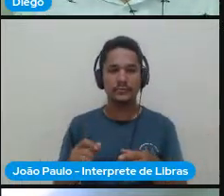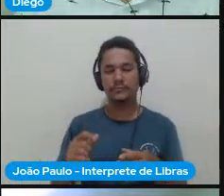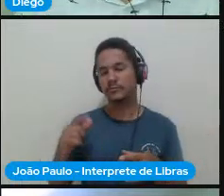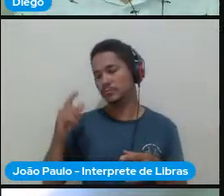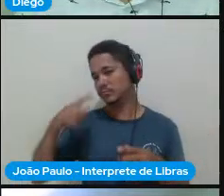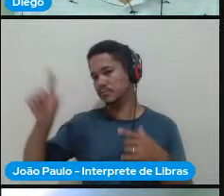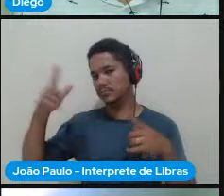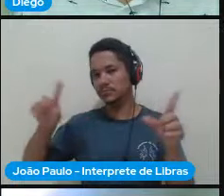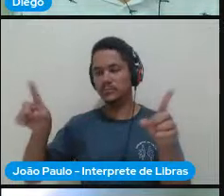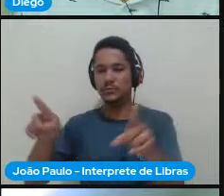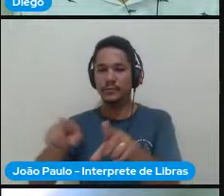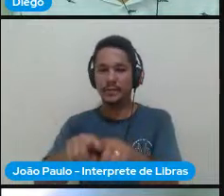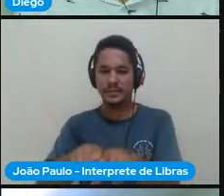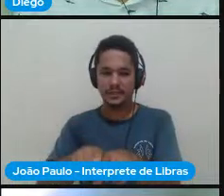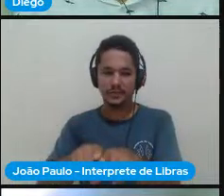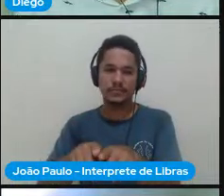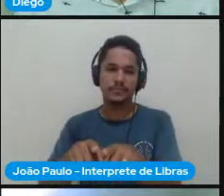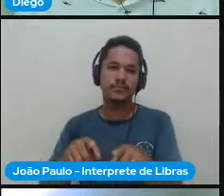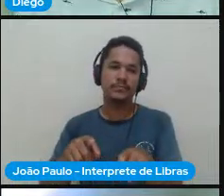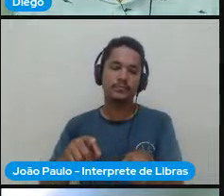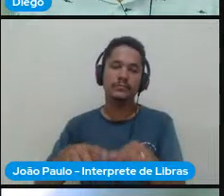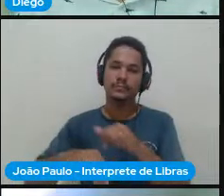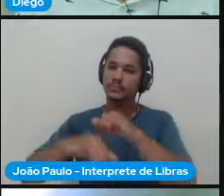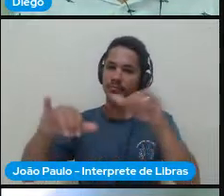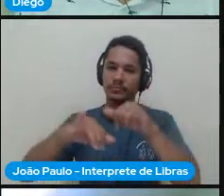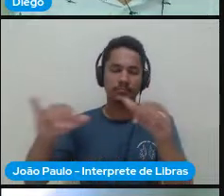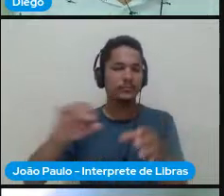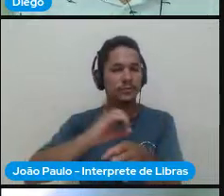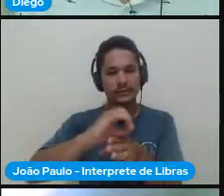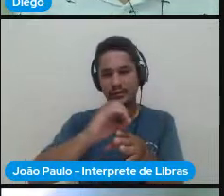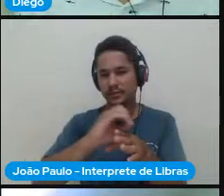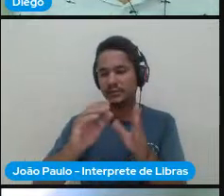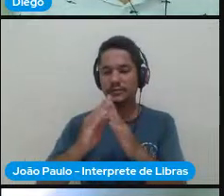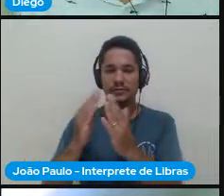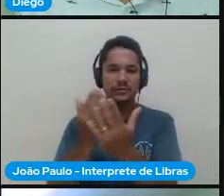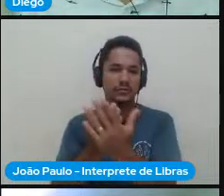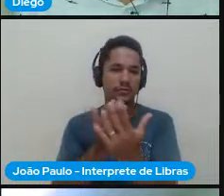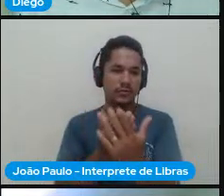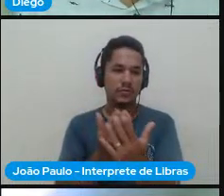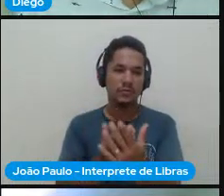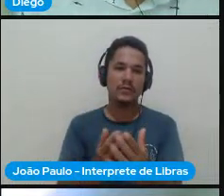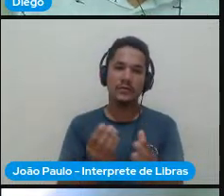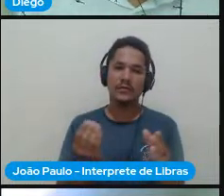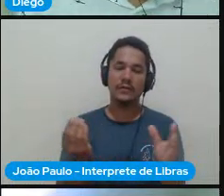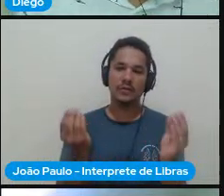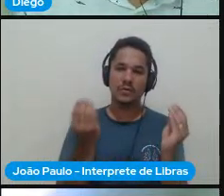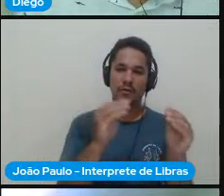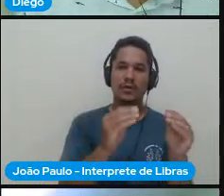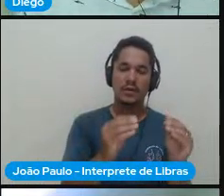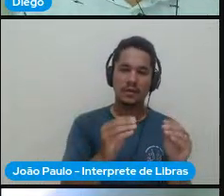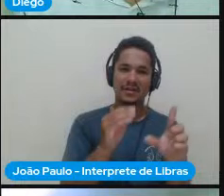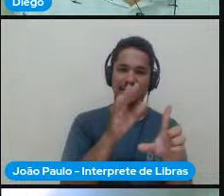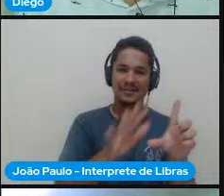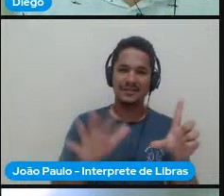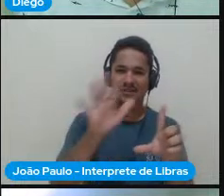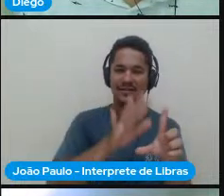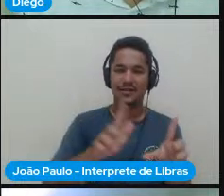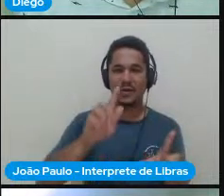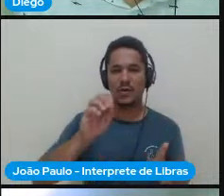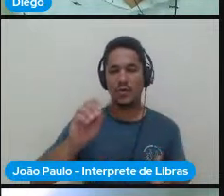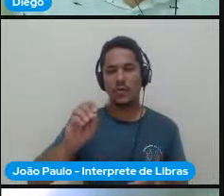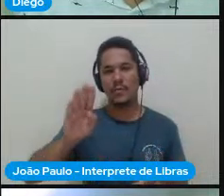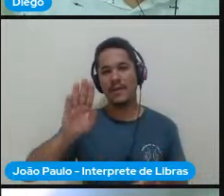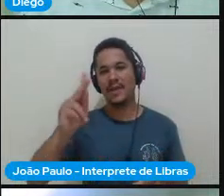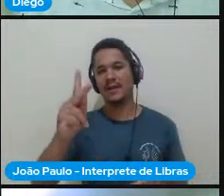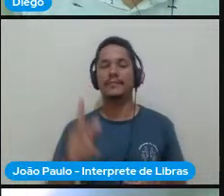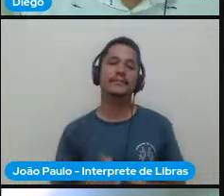outros parceiros e oficinas para as escolas e no Sistema GERE, na plataforma GoBH. Secretário Luiz Otávio, quer dar uma